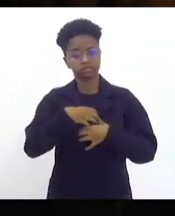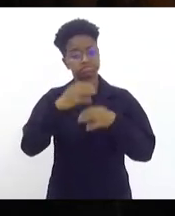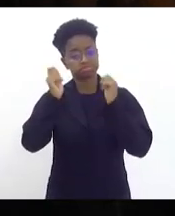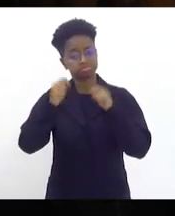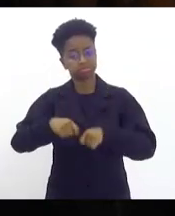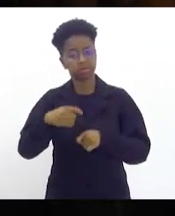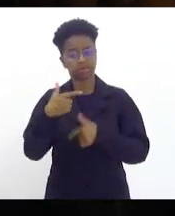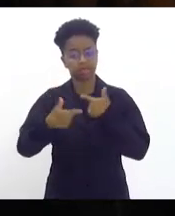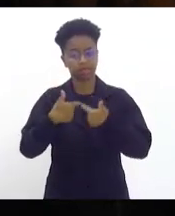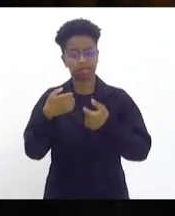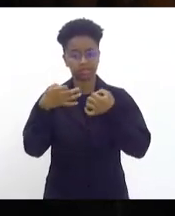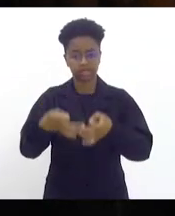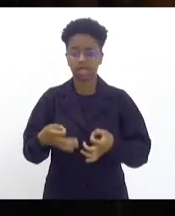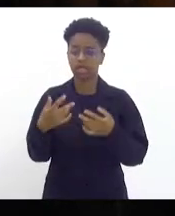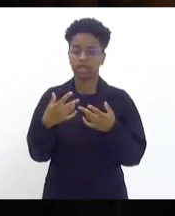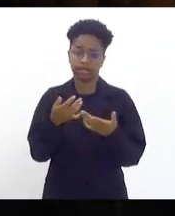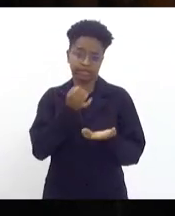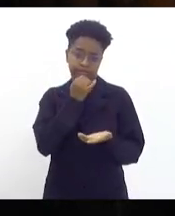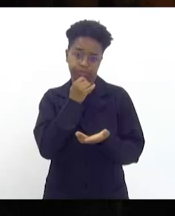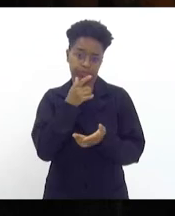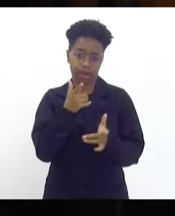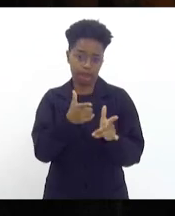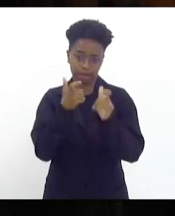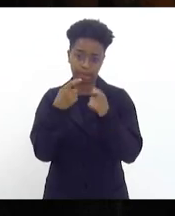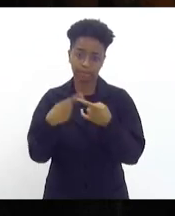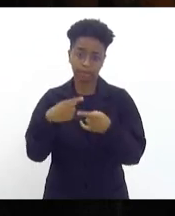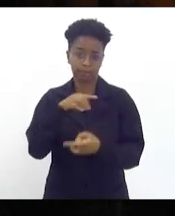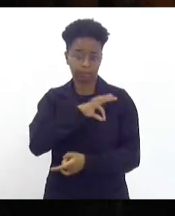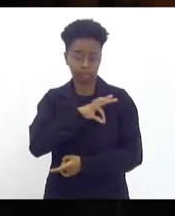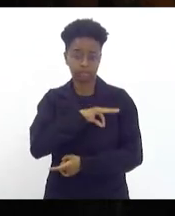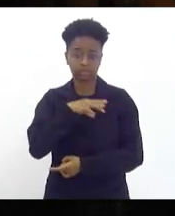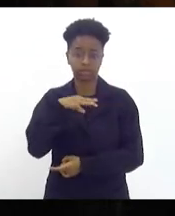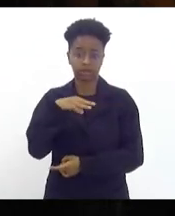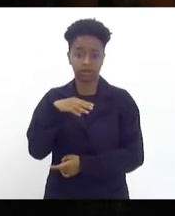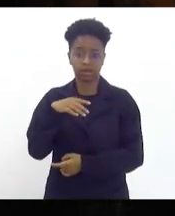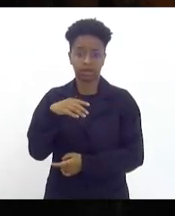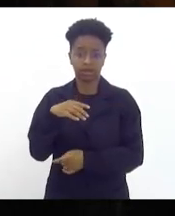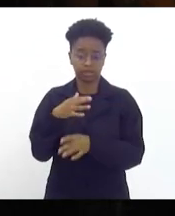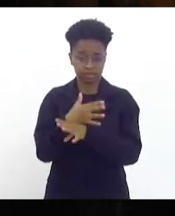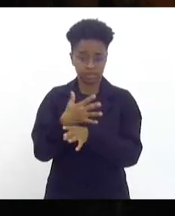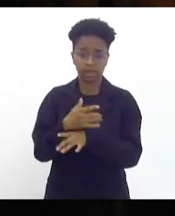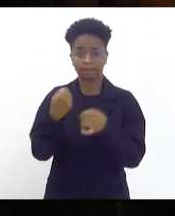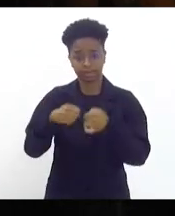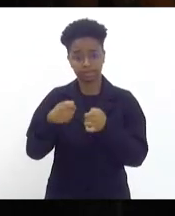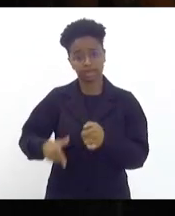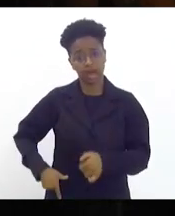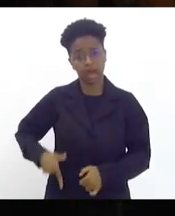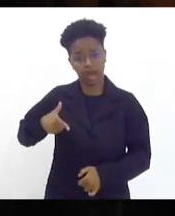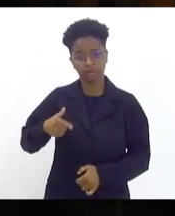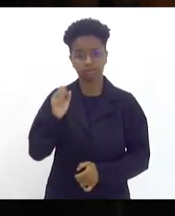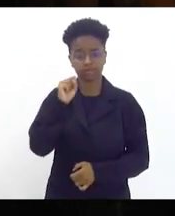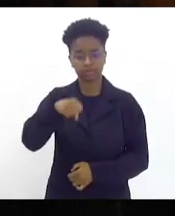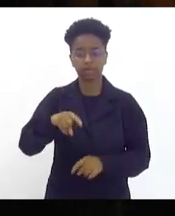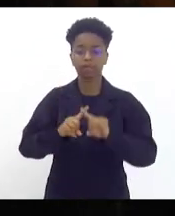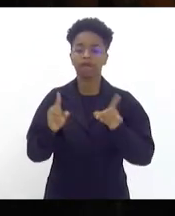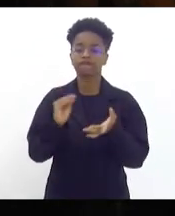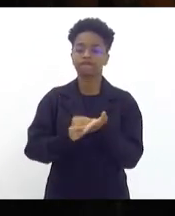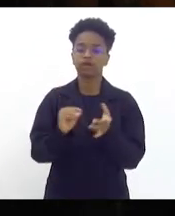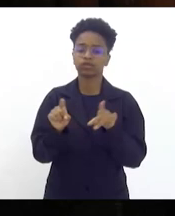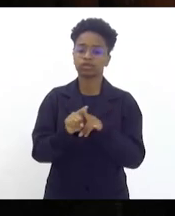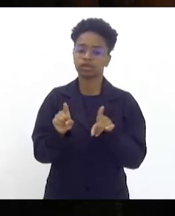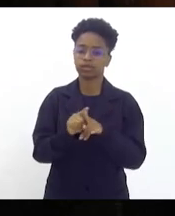como armamento porque não porque polícia Municipal porque guarda municipal tem que ter arma na cintura mas falta também